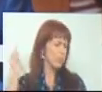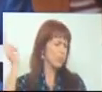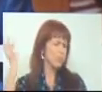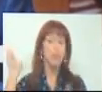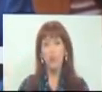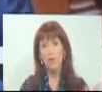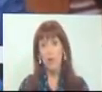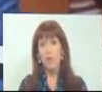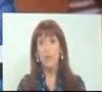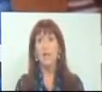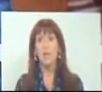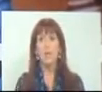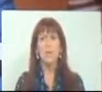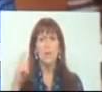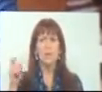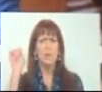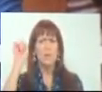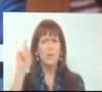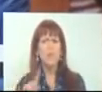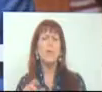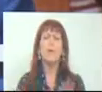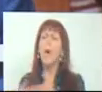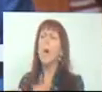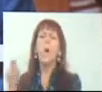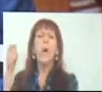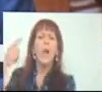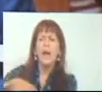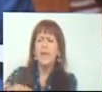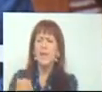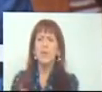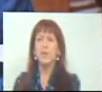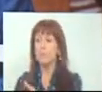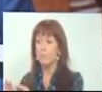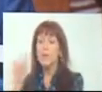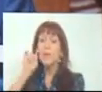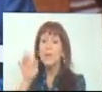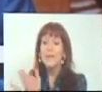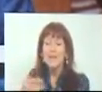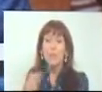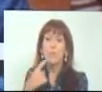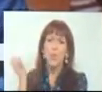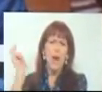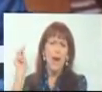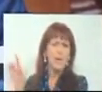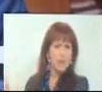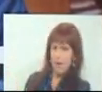muitos, muitos anos, de ter enfrentado lobbies e interesses instalados em setores protegidos durante demasiado